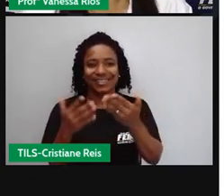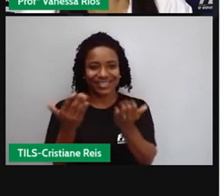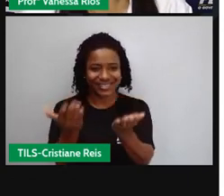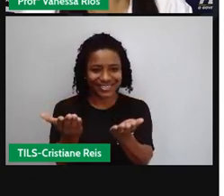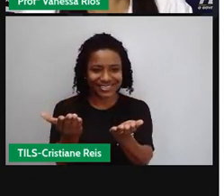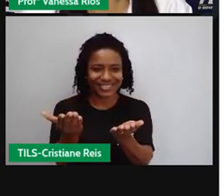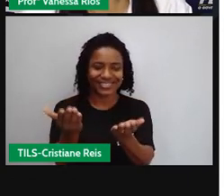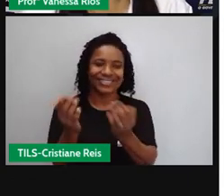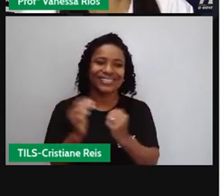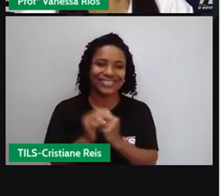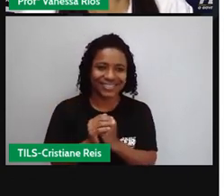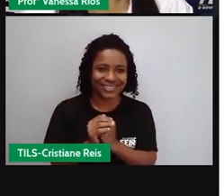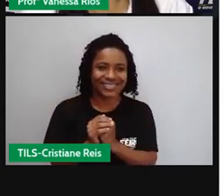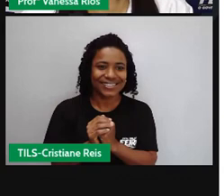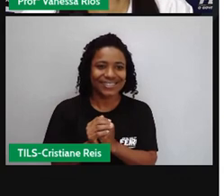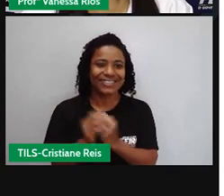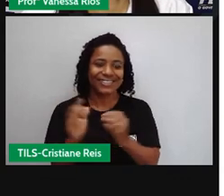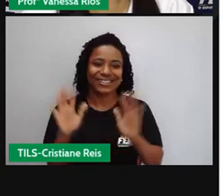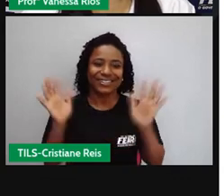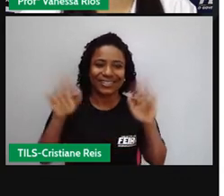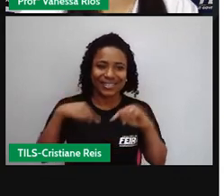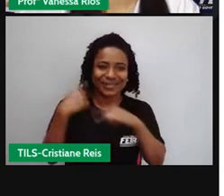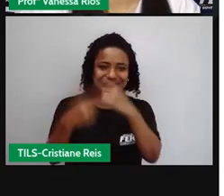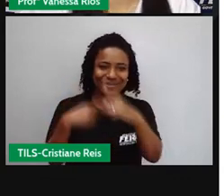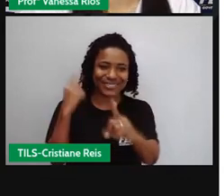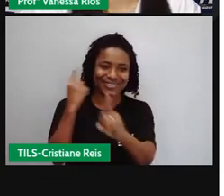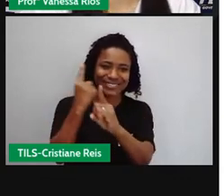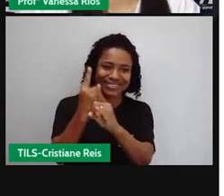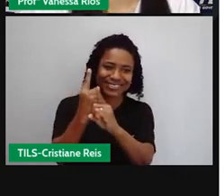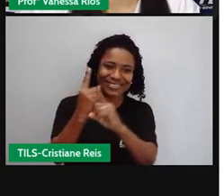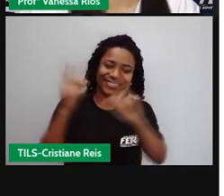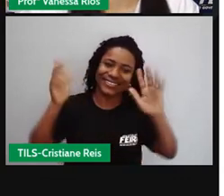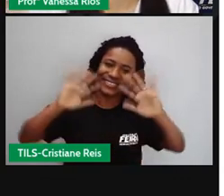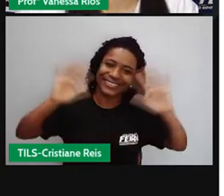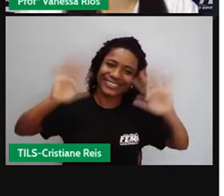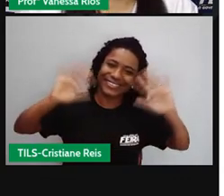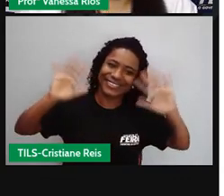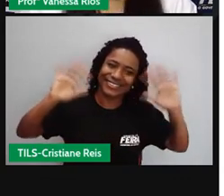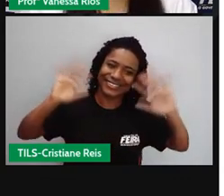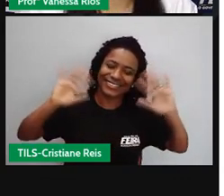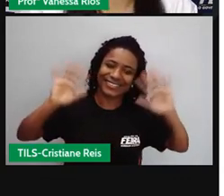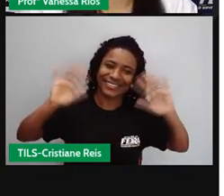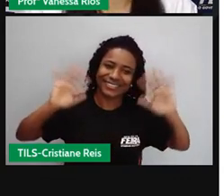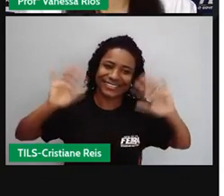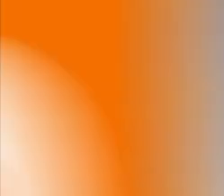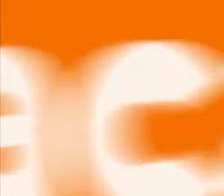atividade e a gente se encontra, ó, turma. Tchau, tchau.